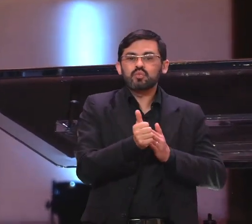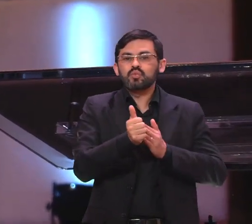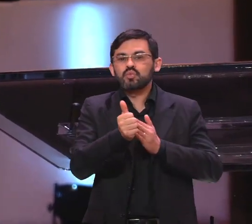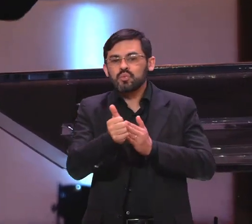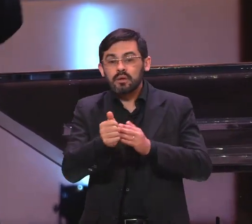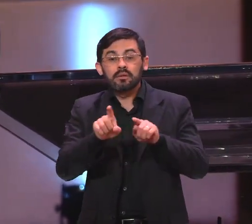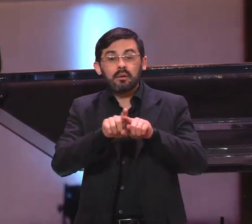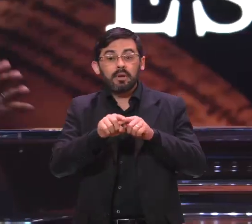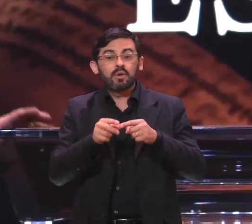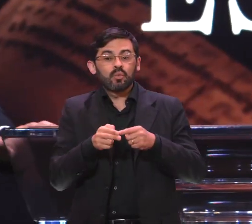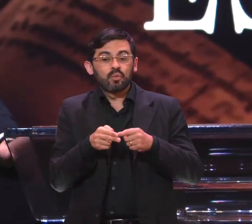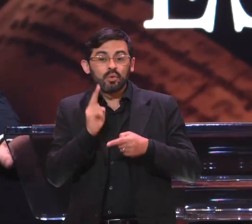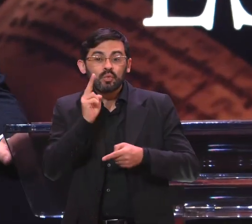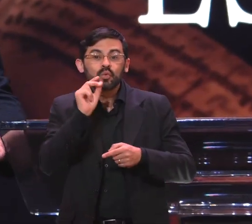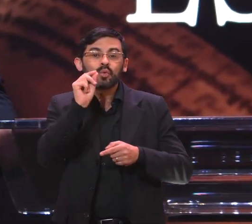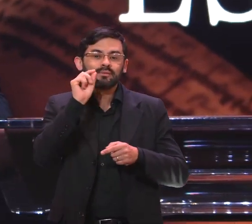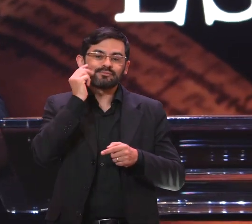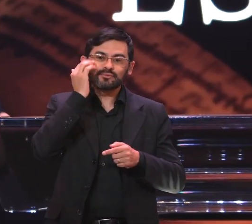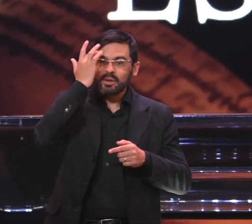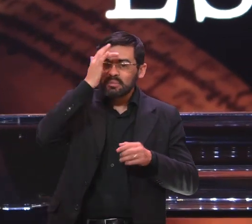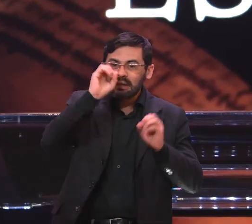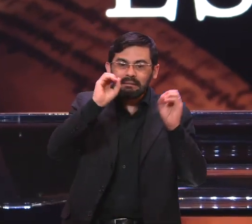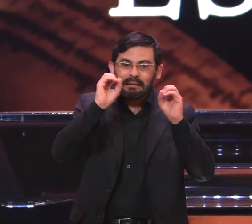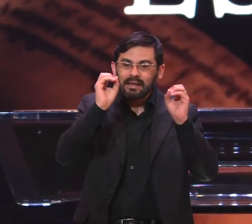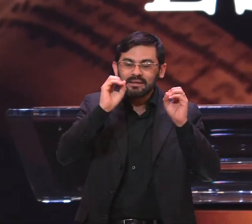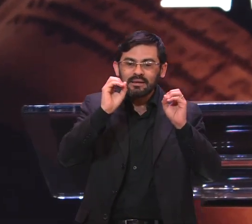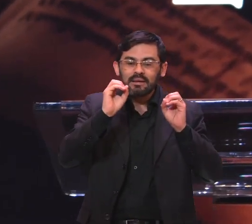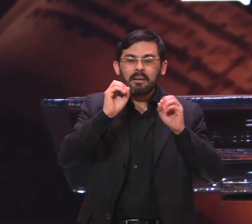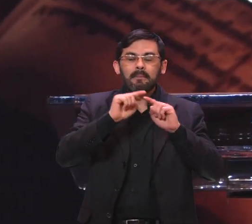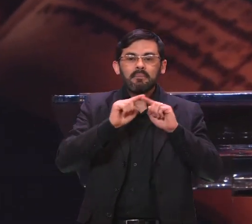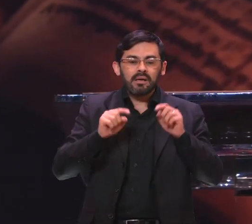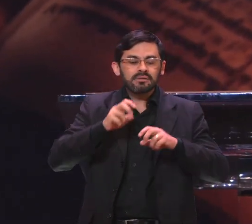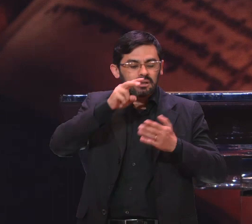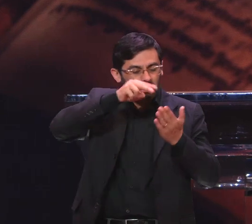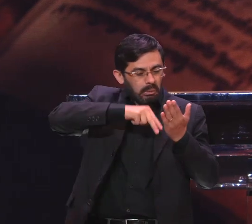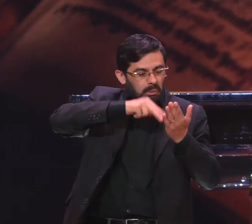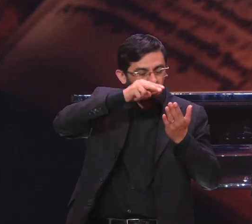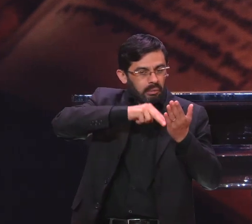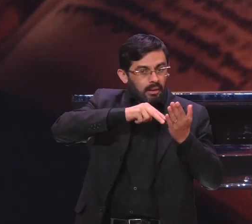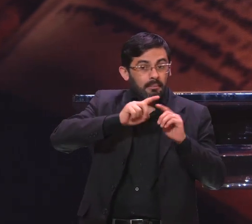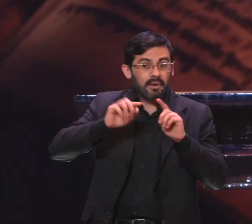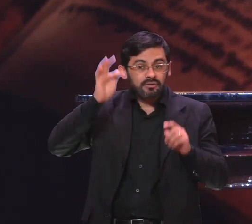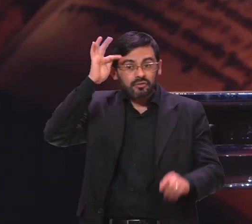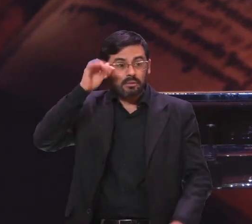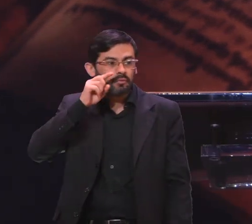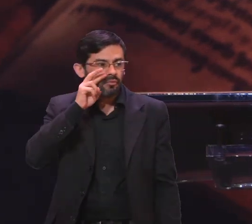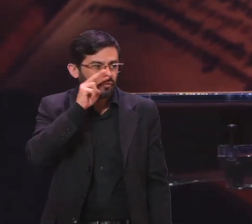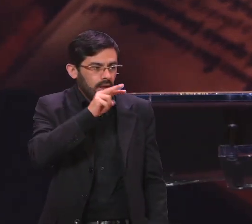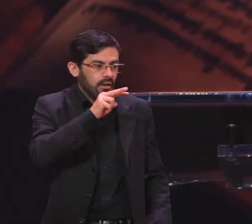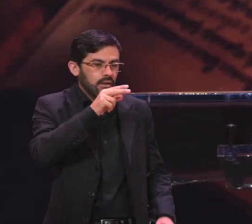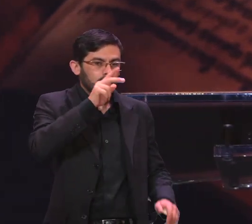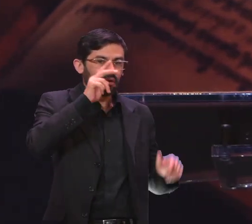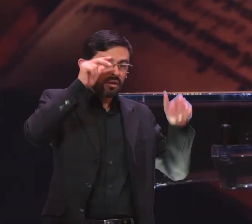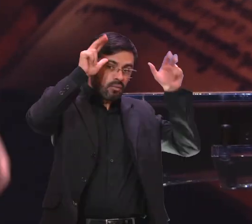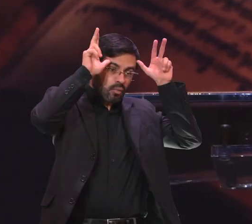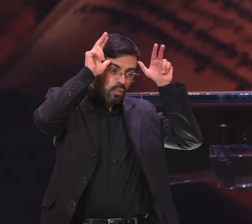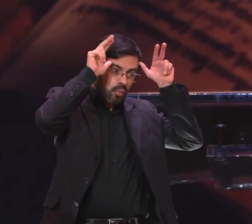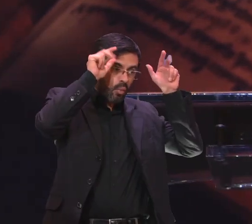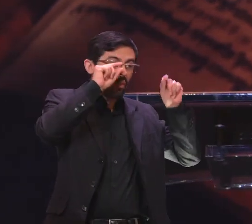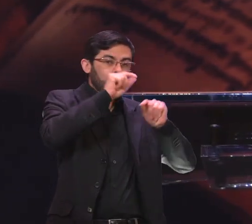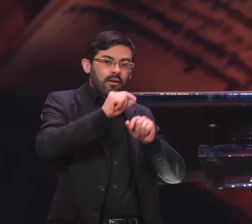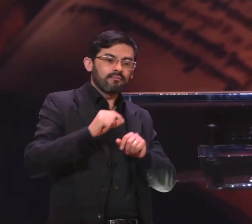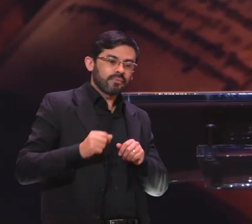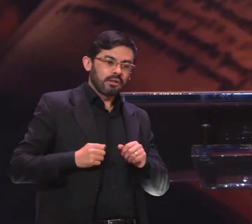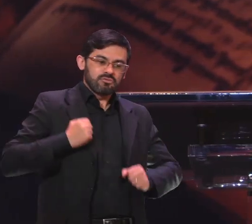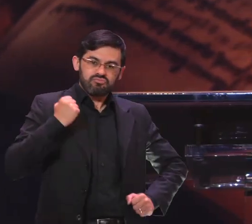caminho deserto. Ele não sabe por quê. E aí então ele vê uma carruagem passando, e o Espírito está trabalhando. Deus fala,